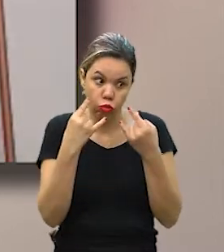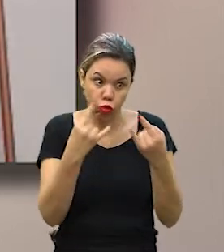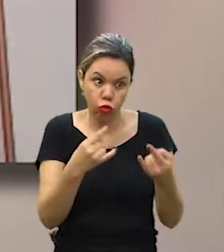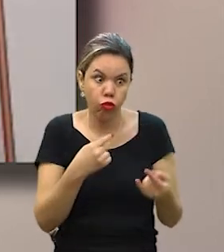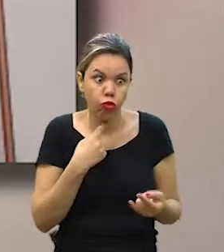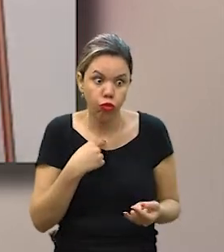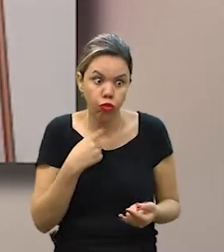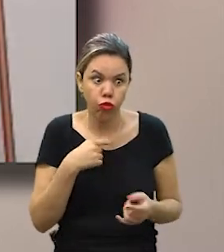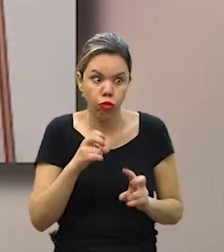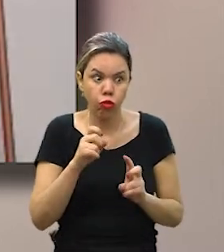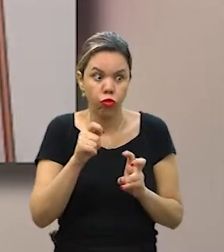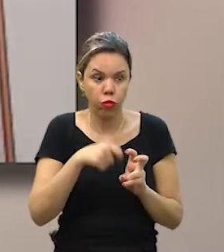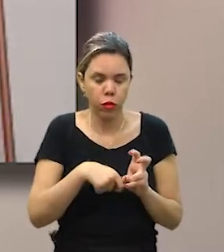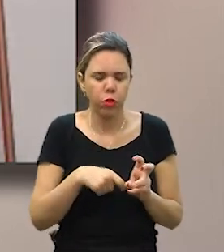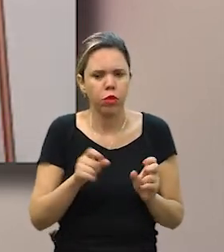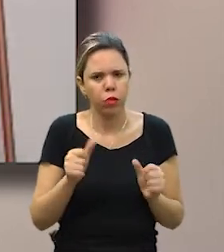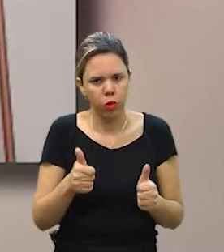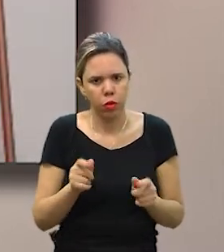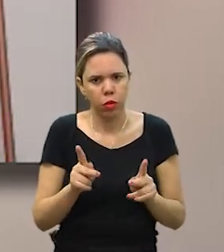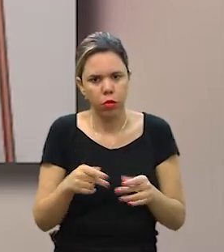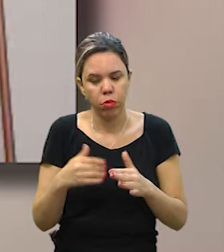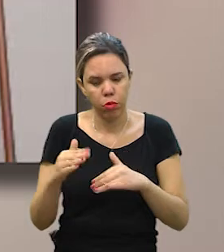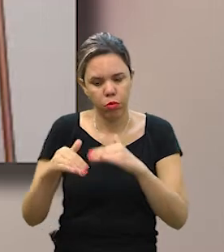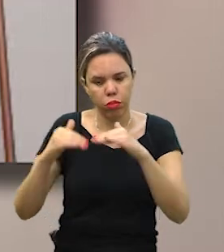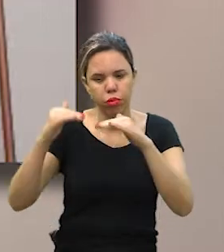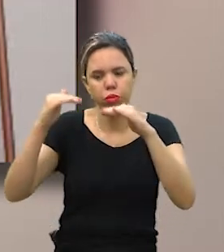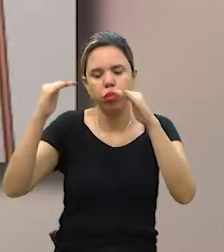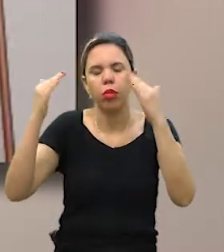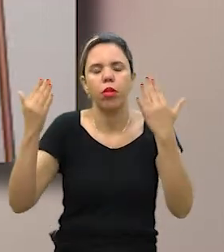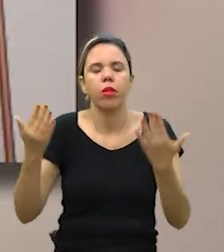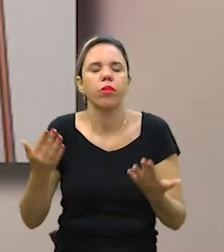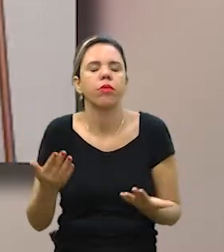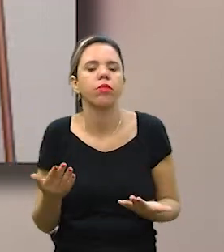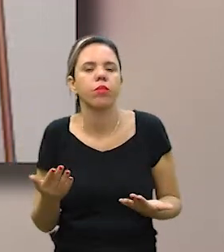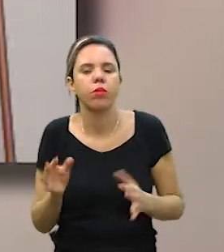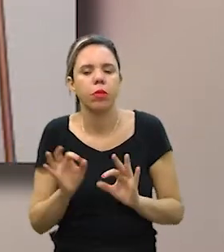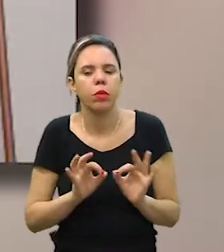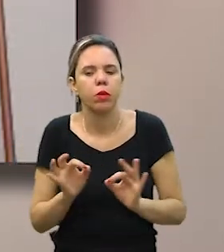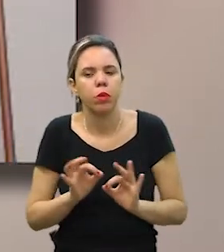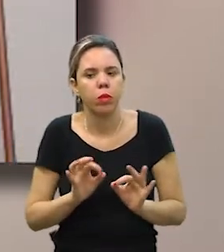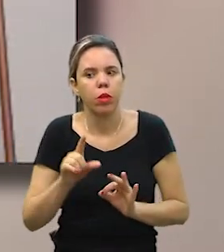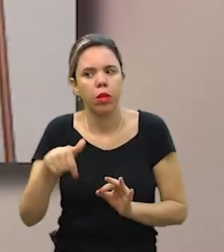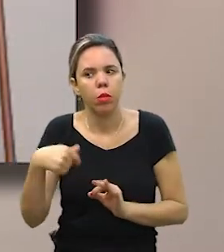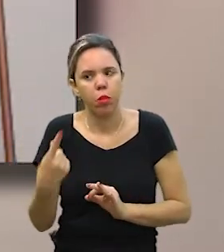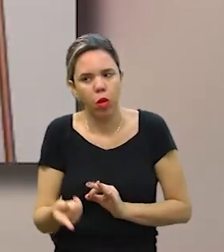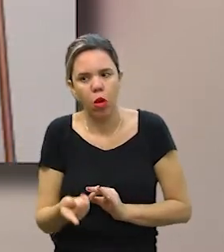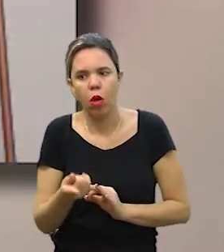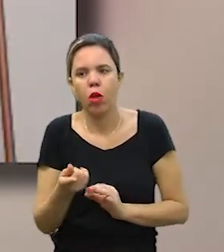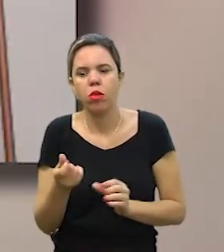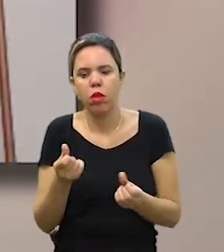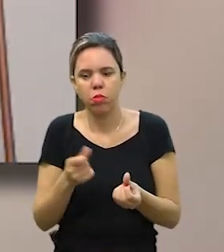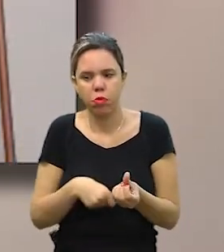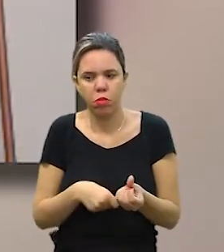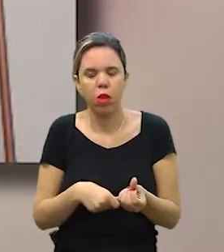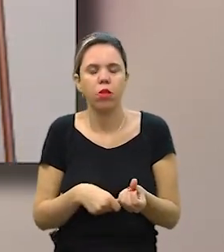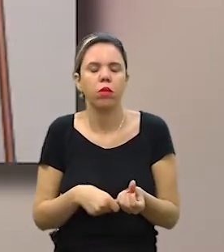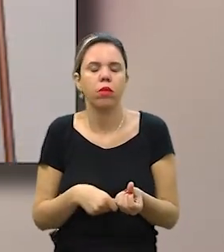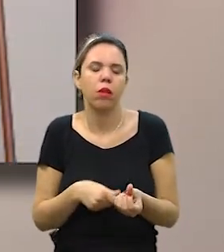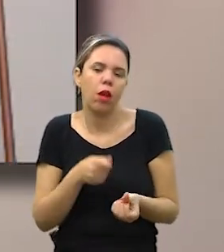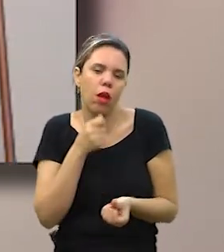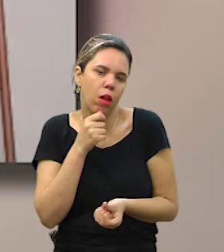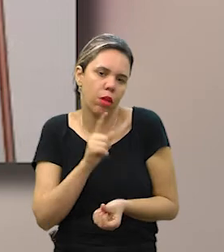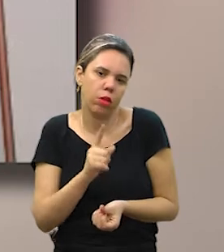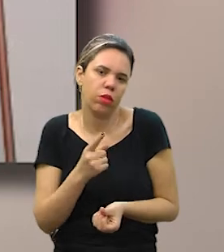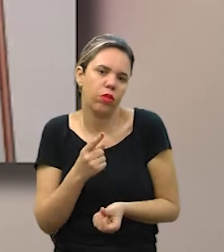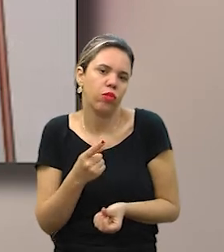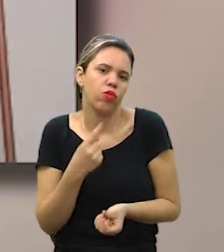esses sinais no 5º mês, porque ele tá crescendo, evoluindo e se preparando para o 6º mês, mas